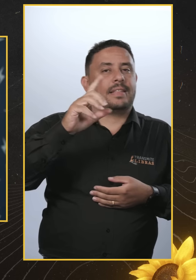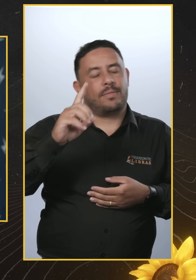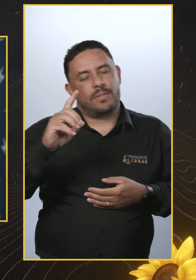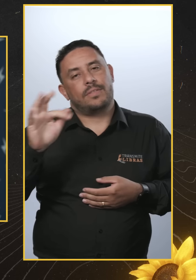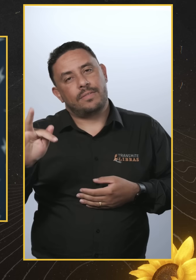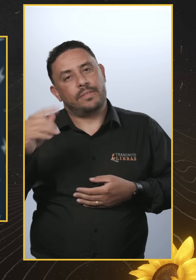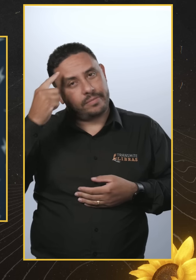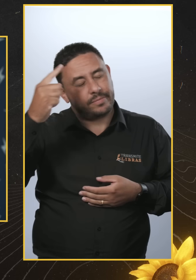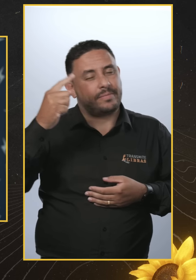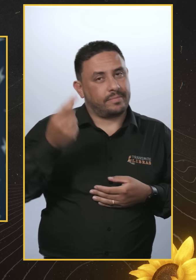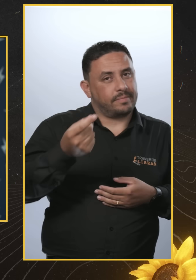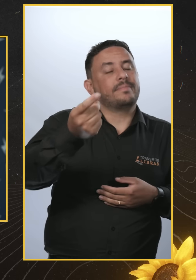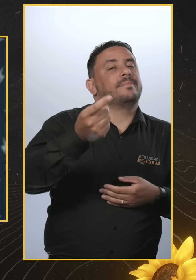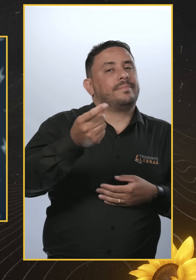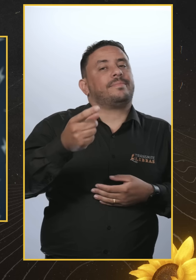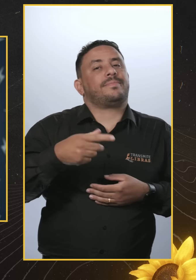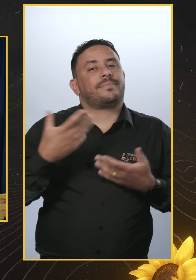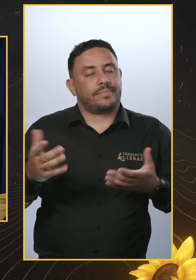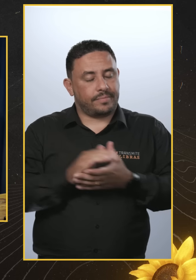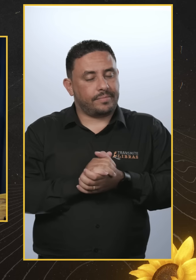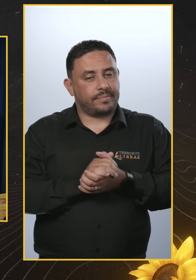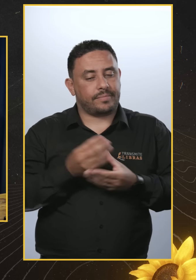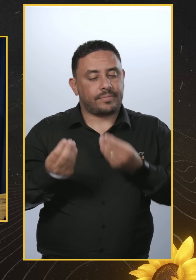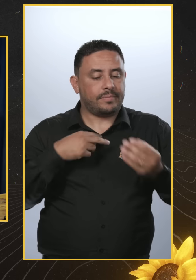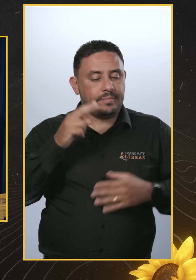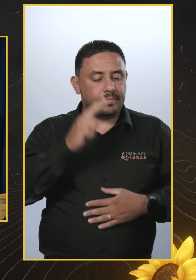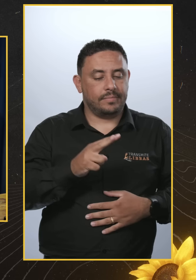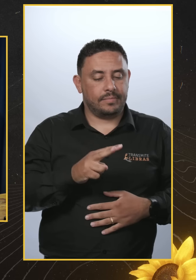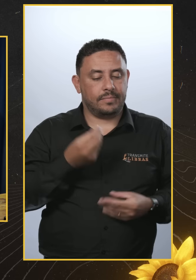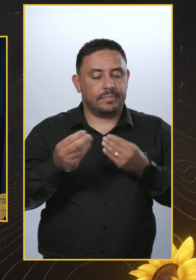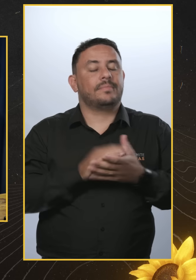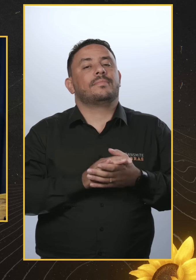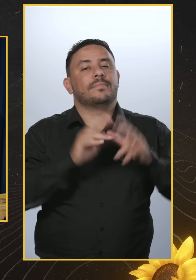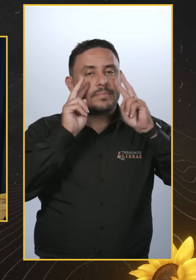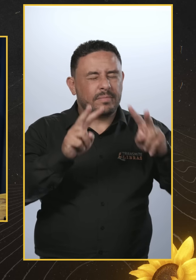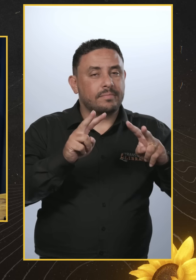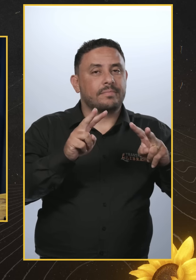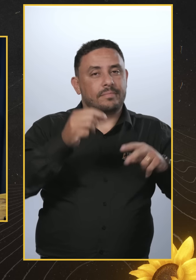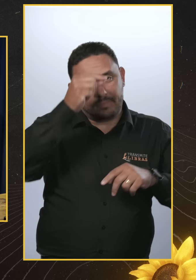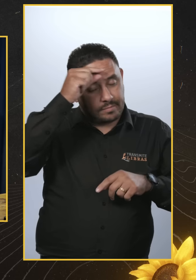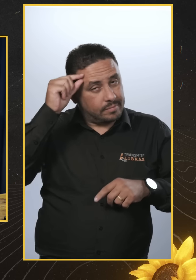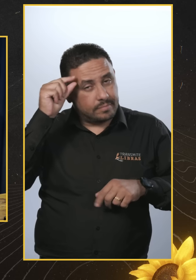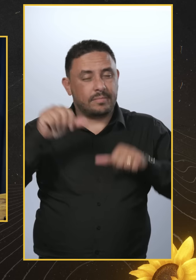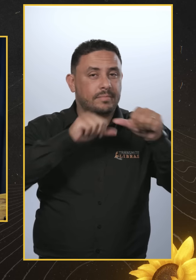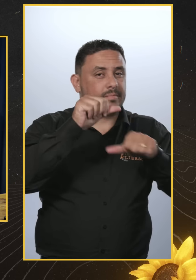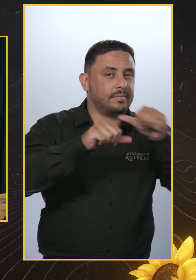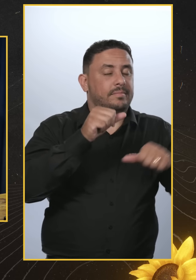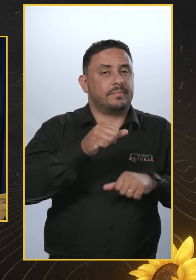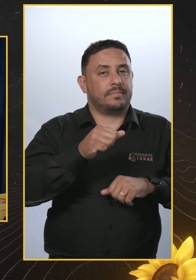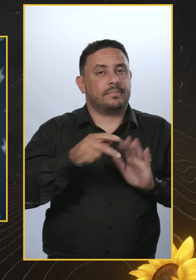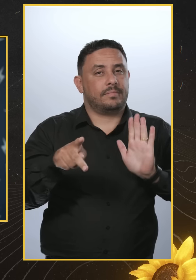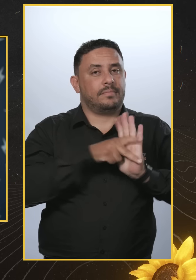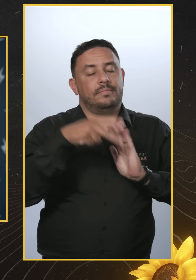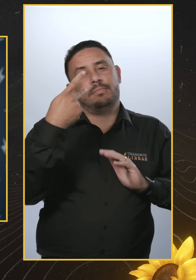consciência de eternidade Então não é E sabe como eu enxergo eu enxergo como Olha o Pablo Marsal transformando as paradas sobre ele